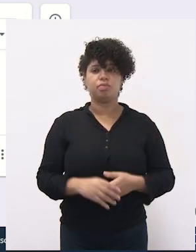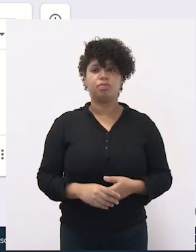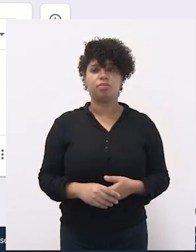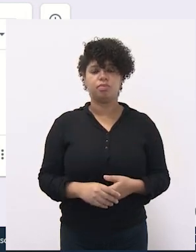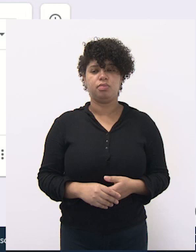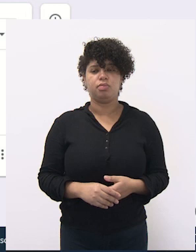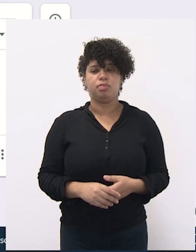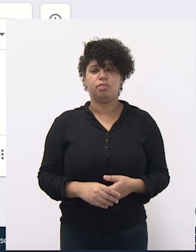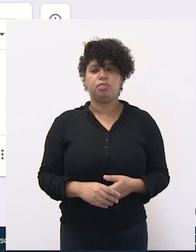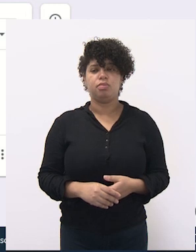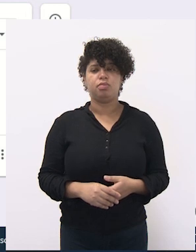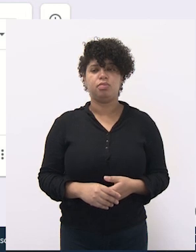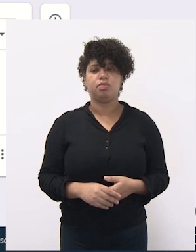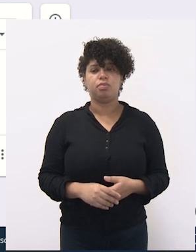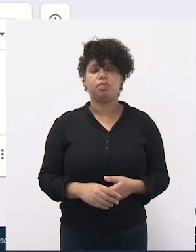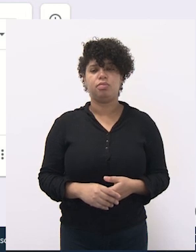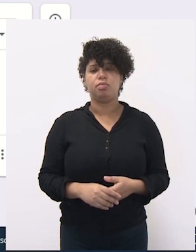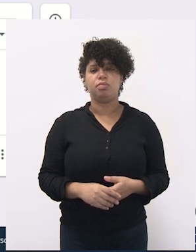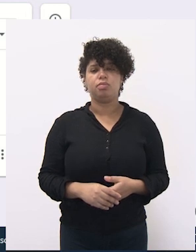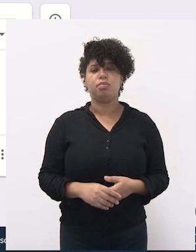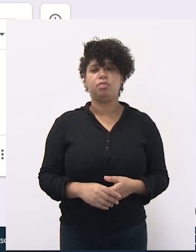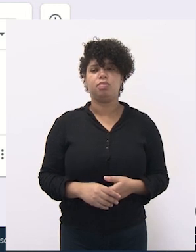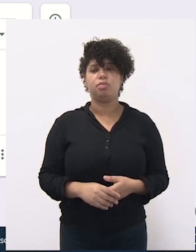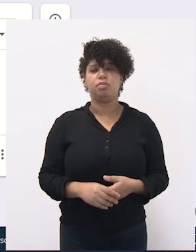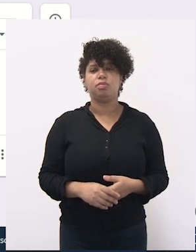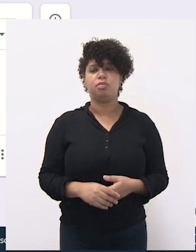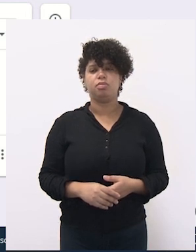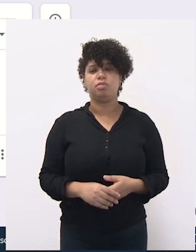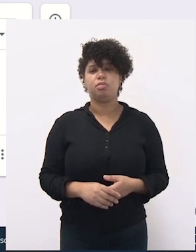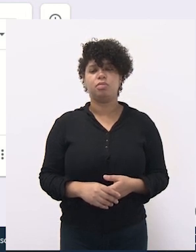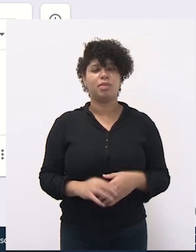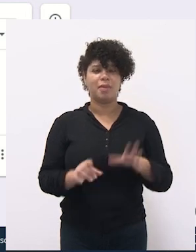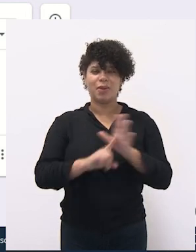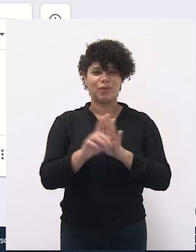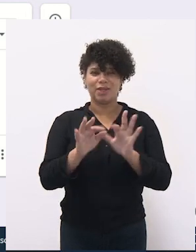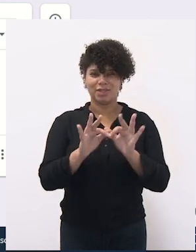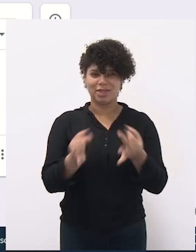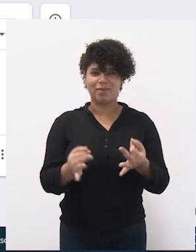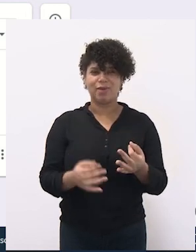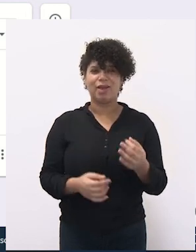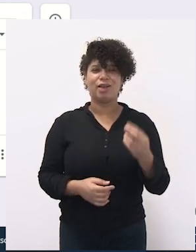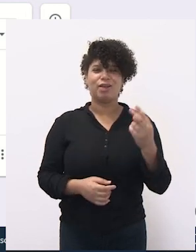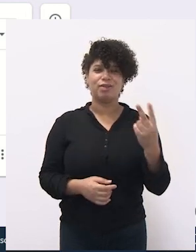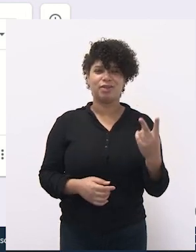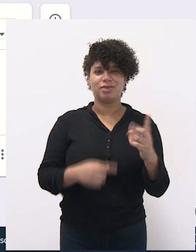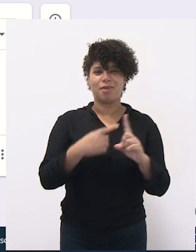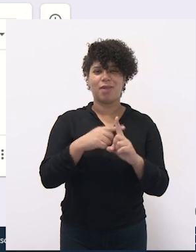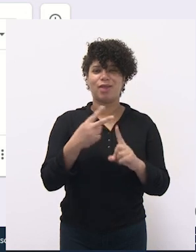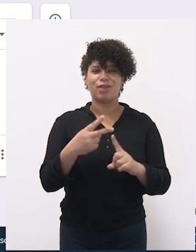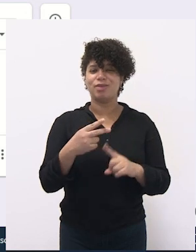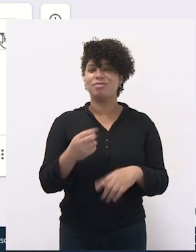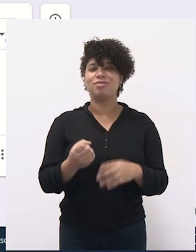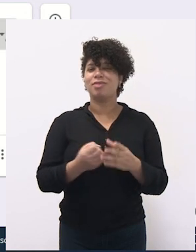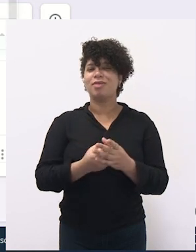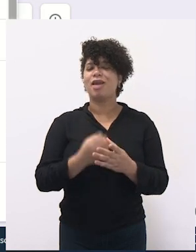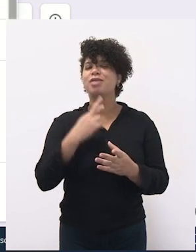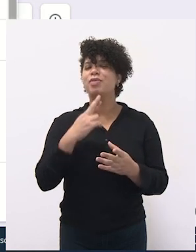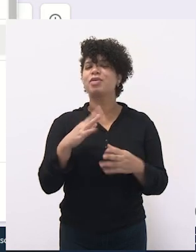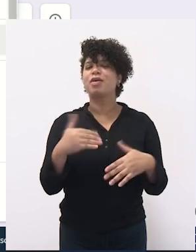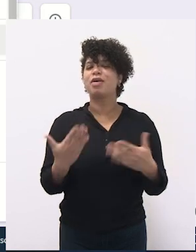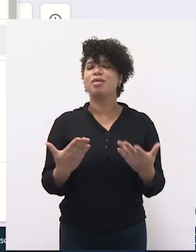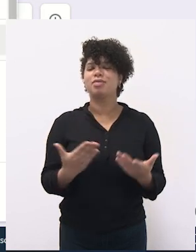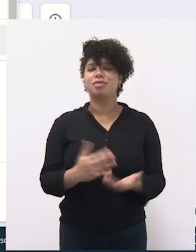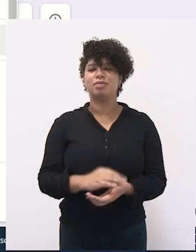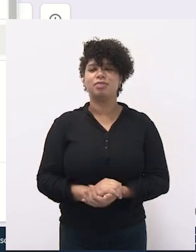sei lá, quanto é 2 mais 2? Vamos colocar aqui, só a título de